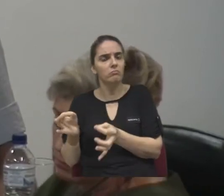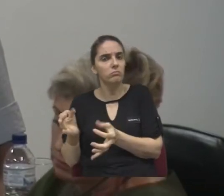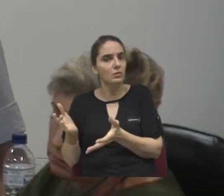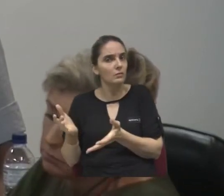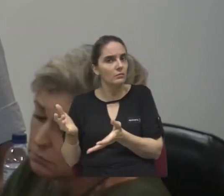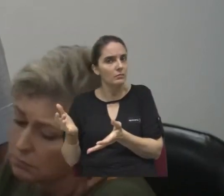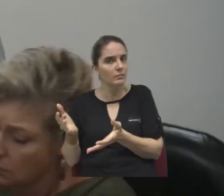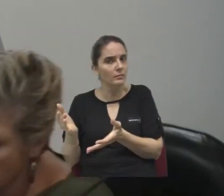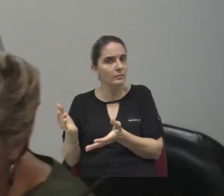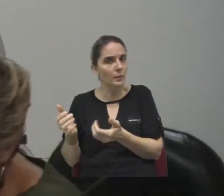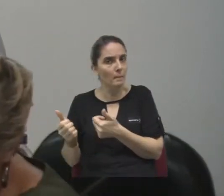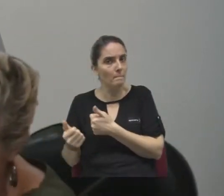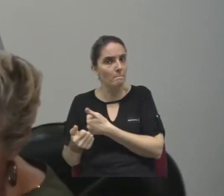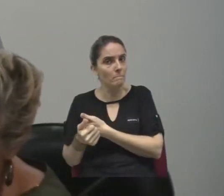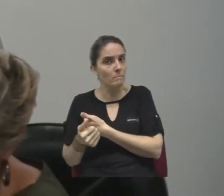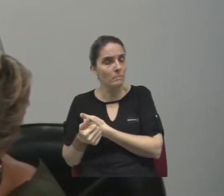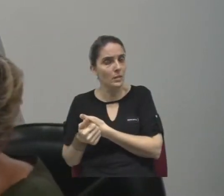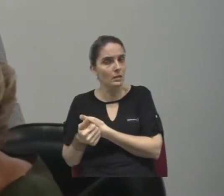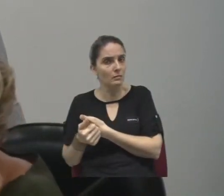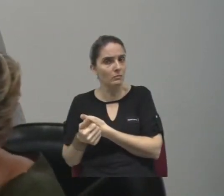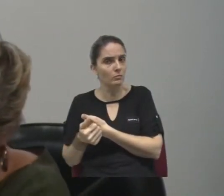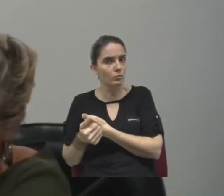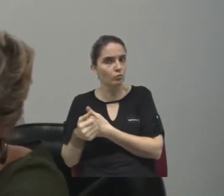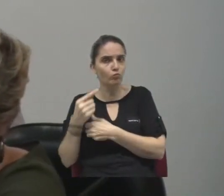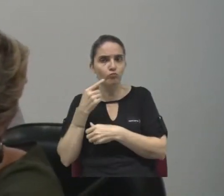próximo, que me preocupa muito, muito próximo